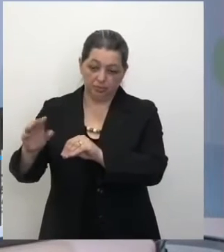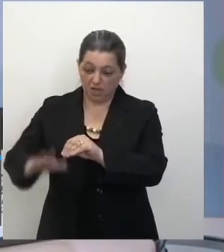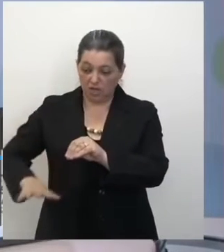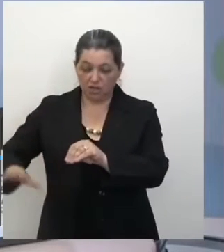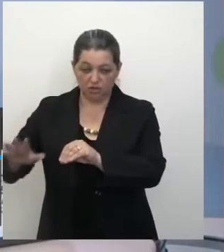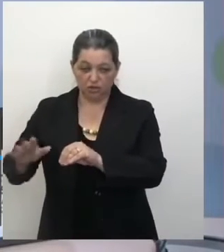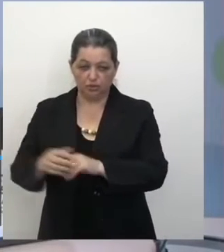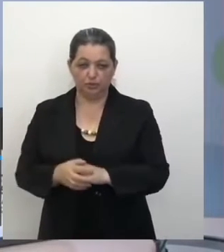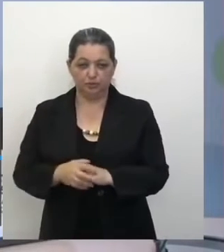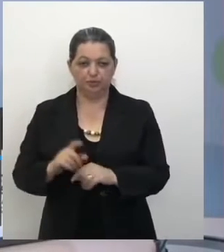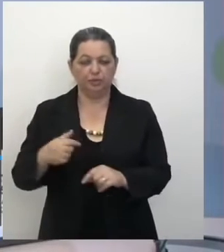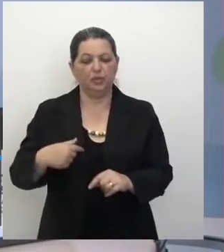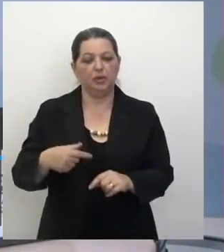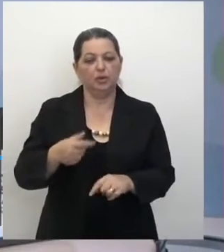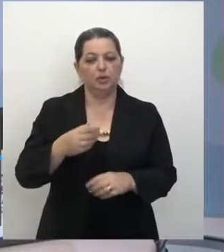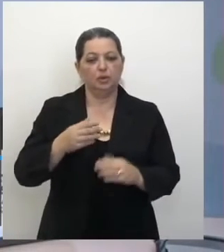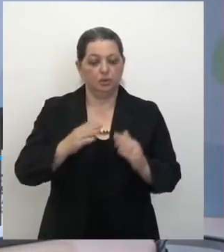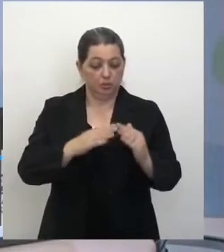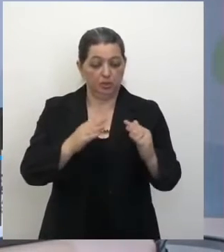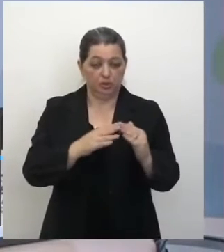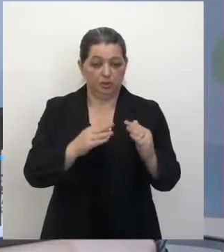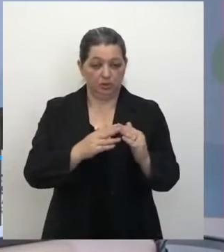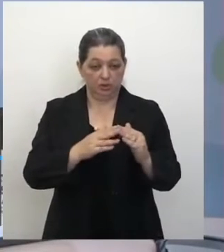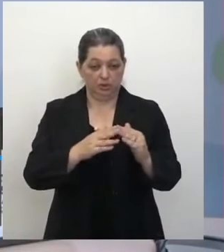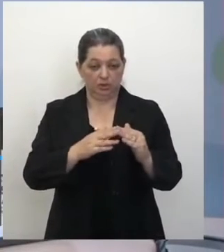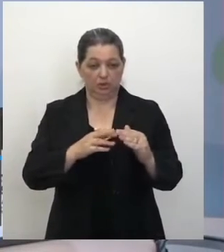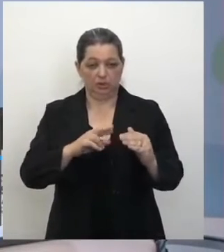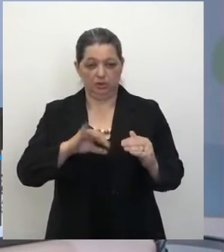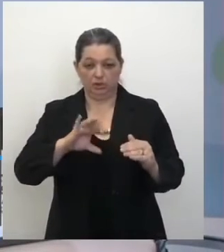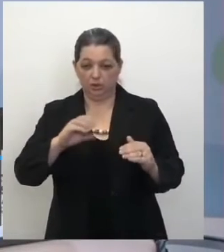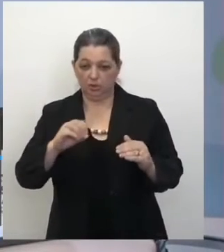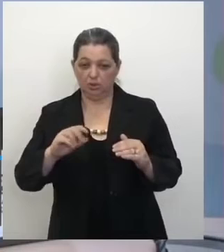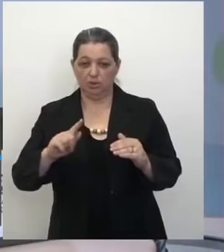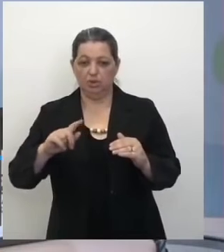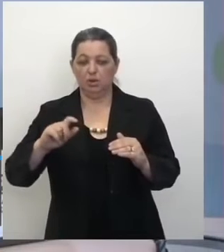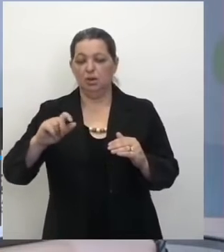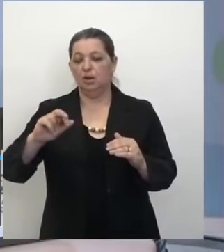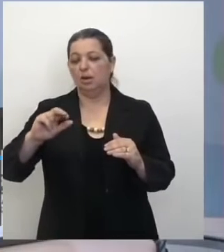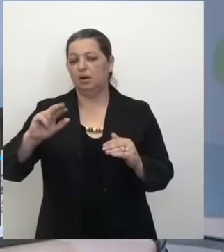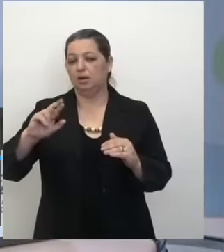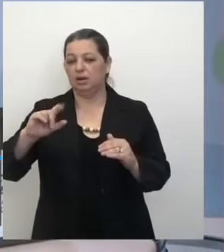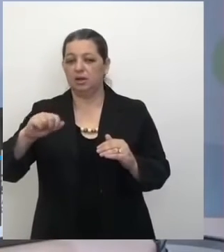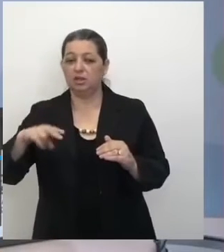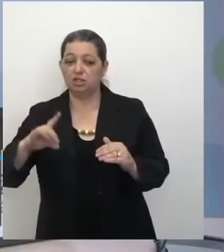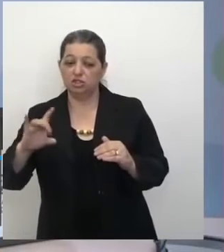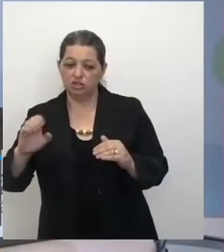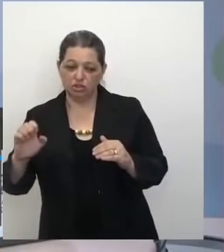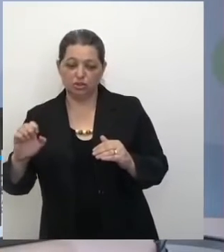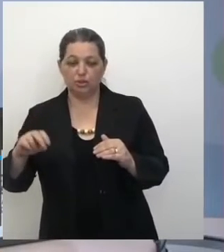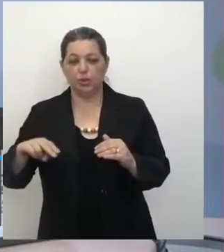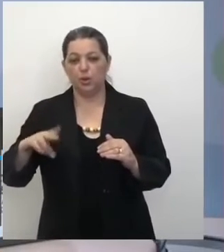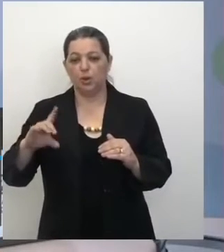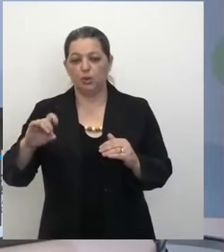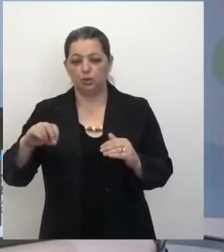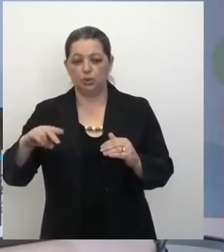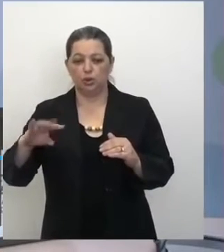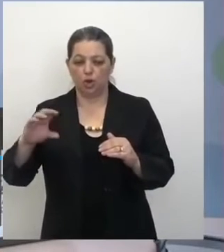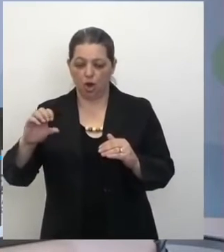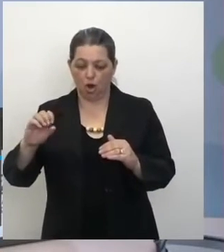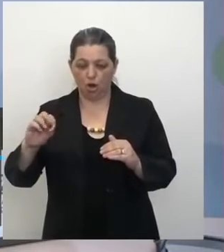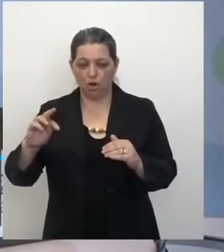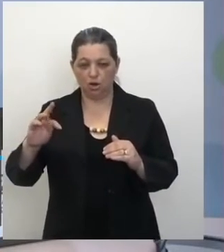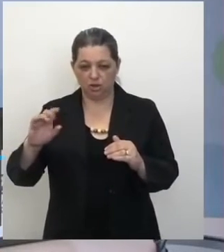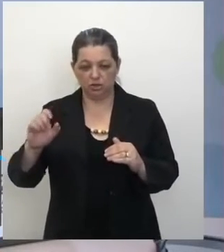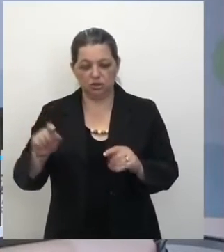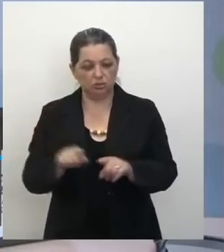8 anos no Rio Grande do Norte, eu fui sair daqui, fui morar lá, as roupas de frio foram todas embora, porque